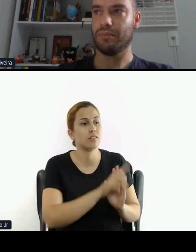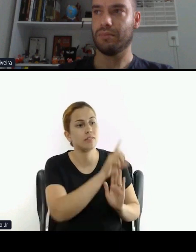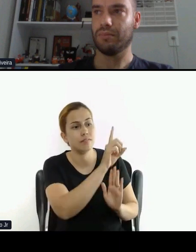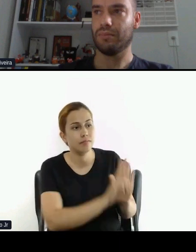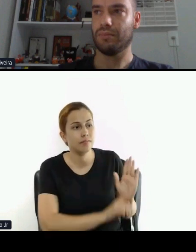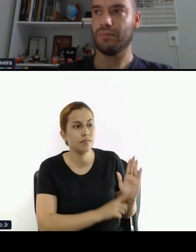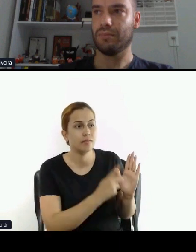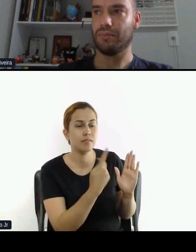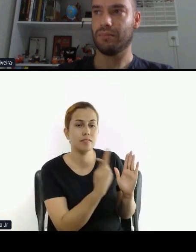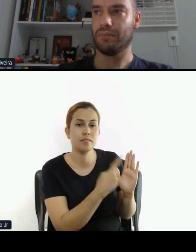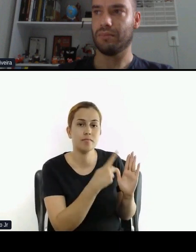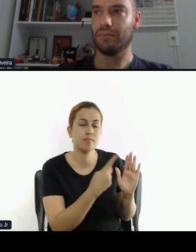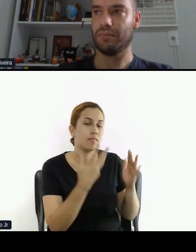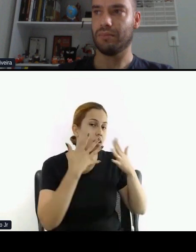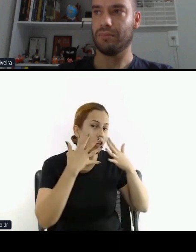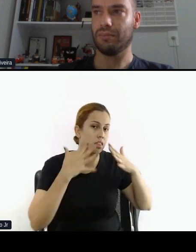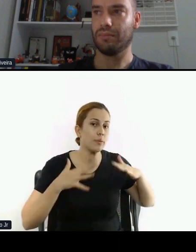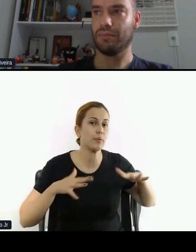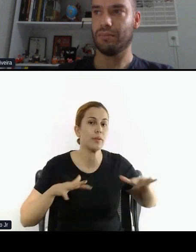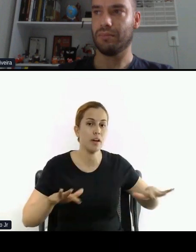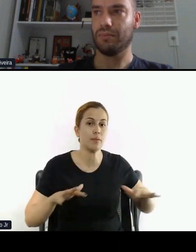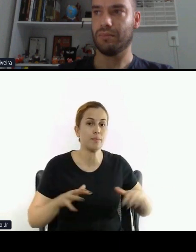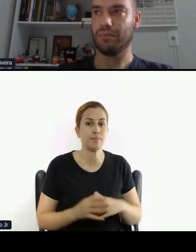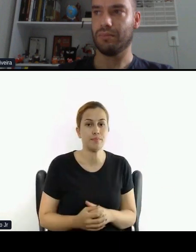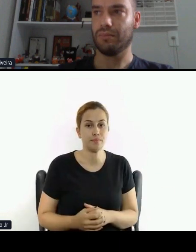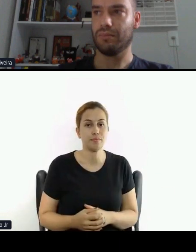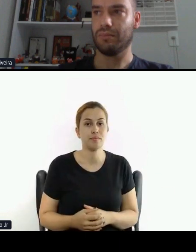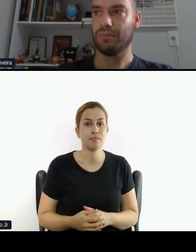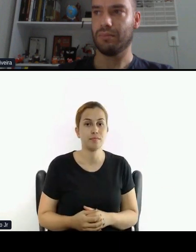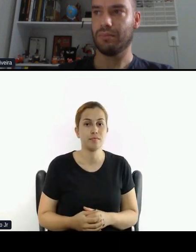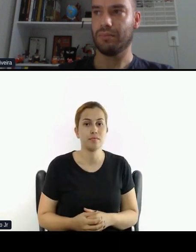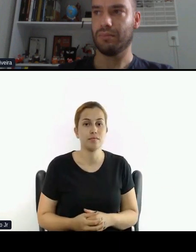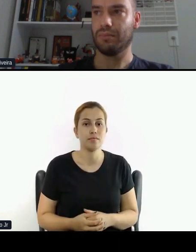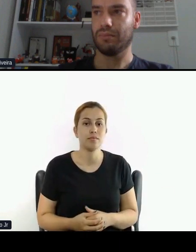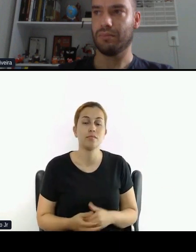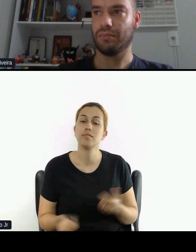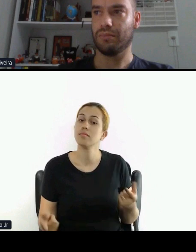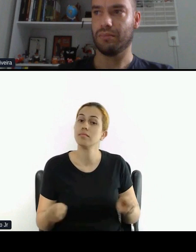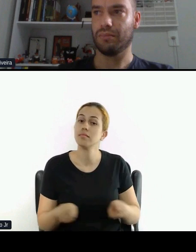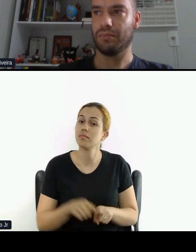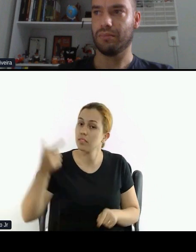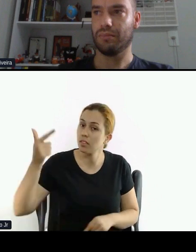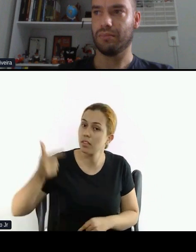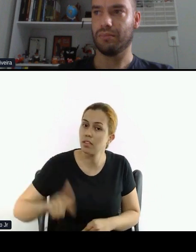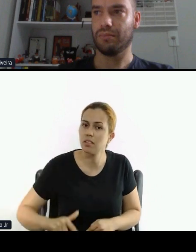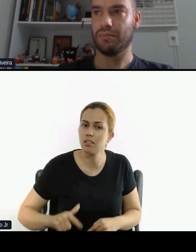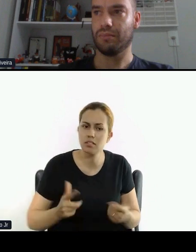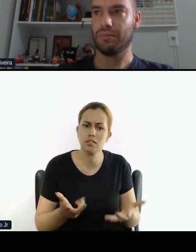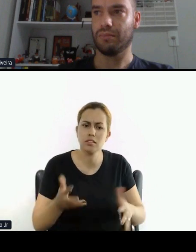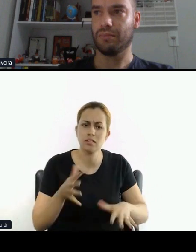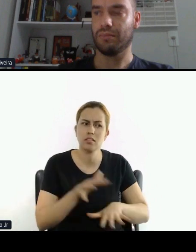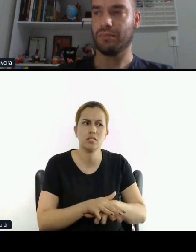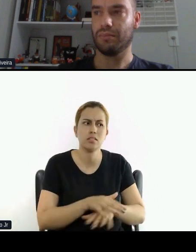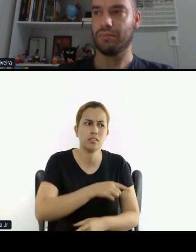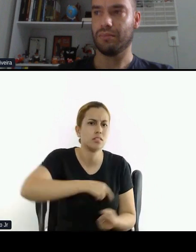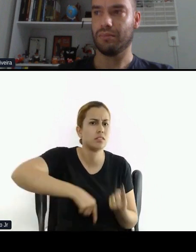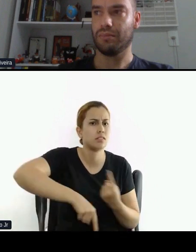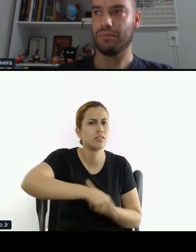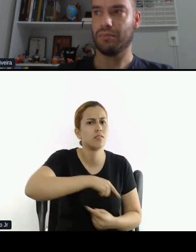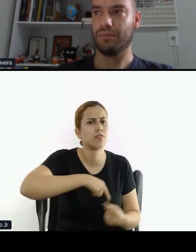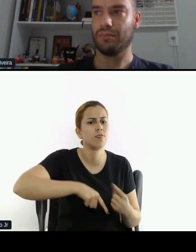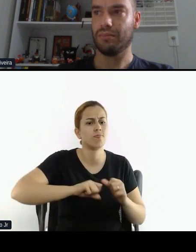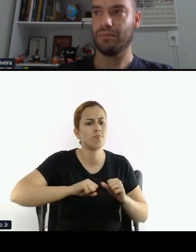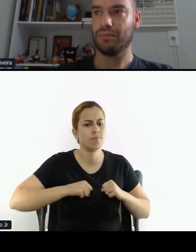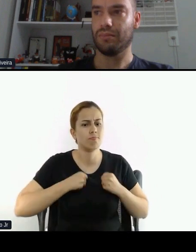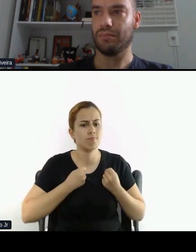né, fundamentais, e vise essa inclusão e esse exercício de